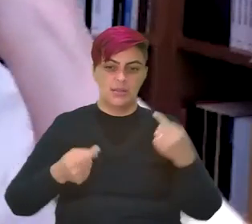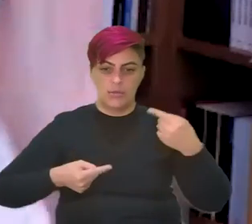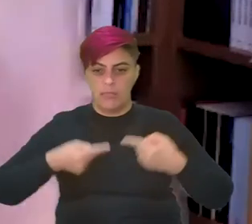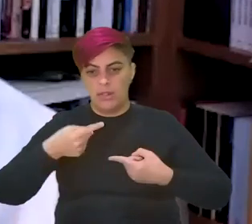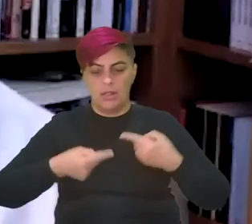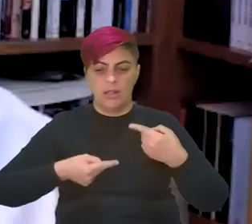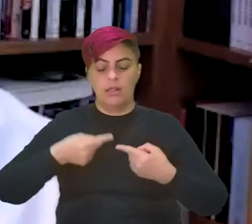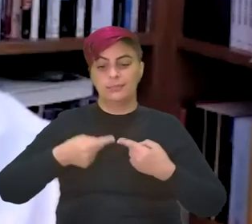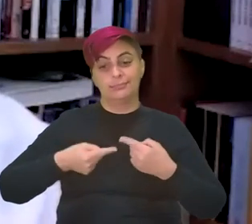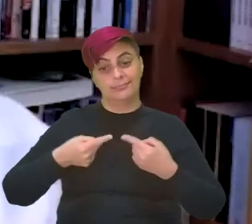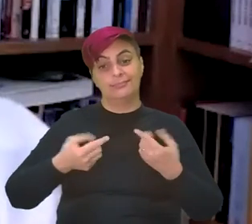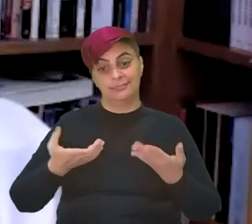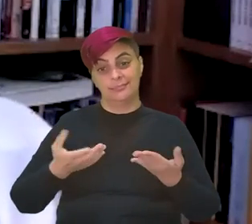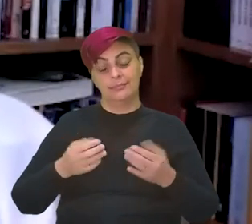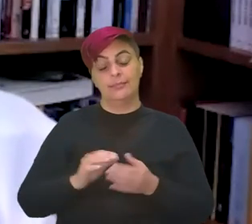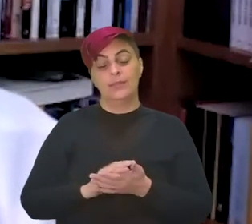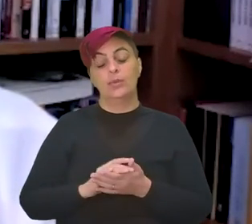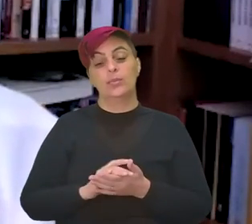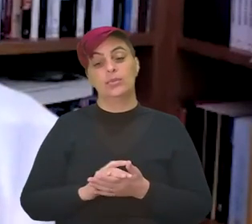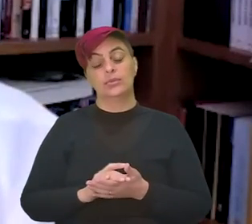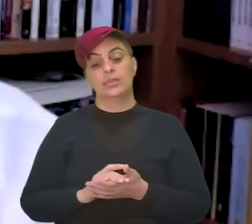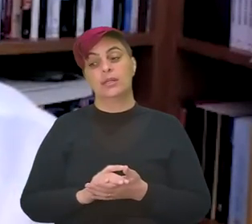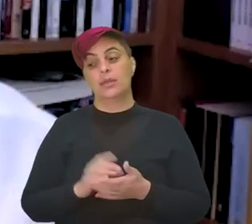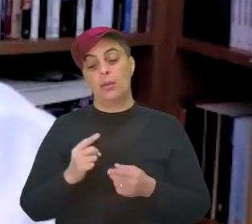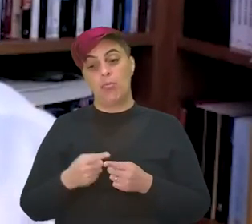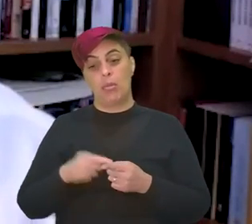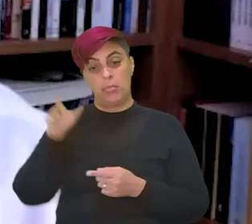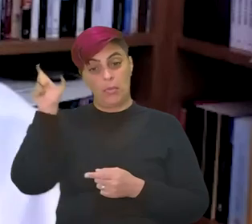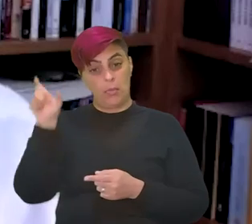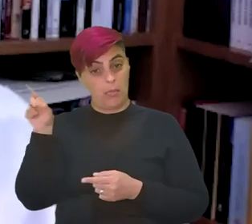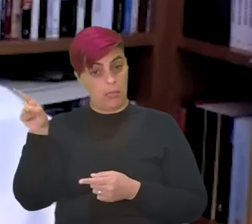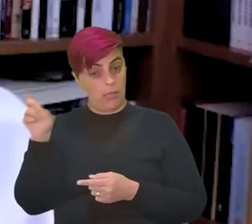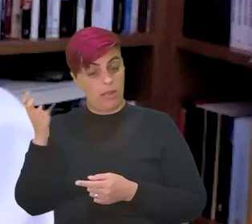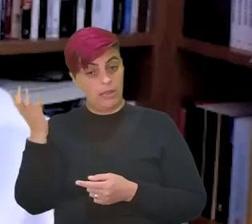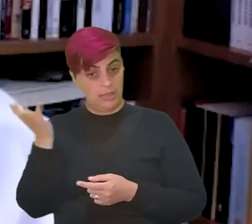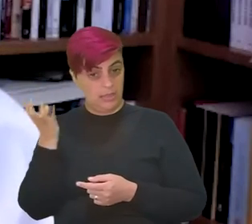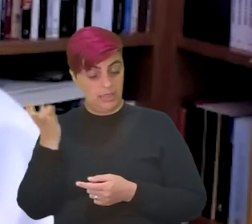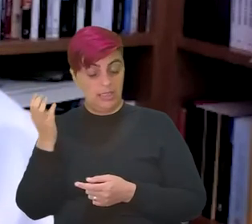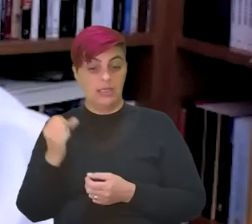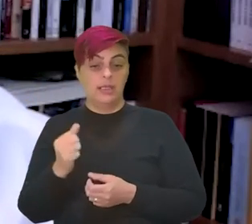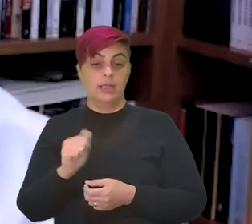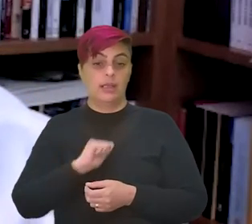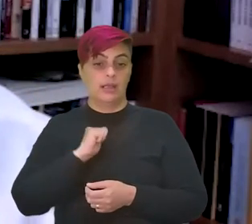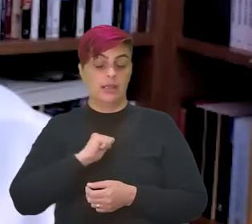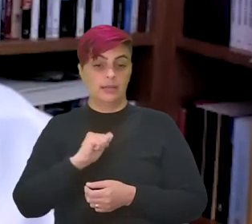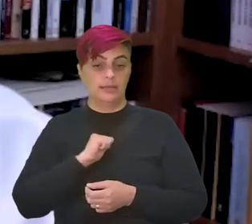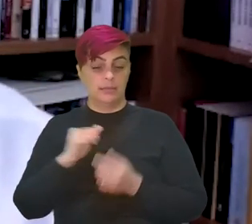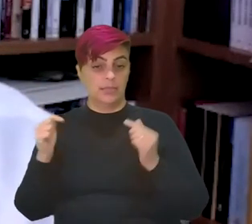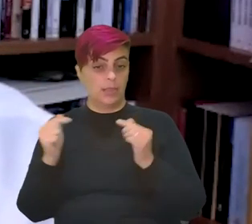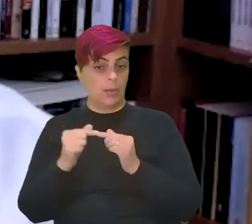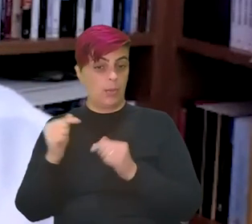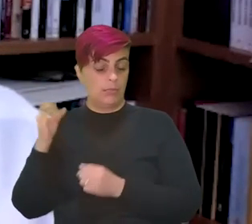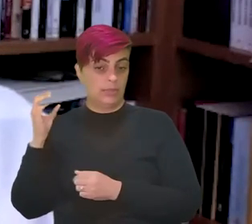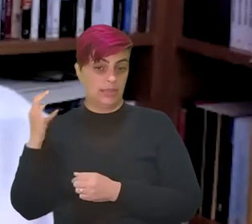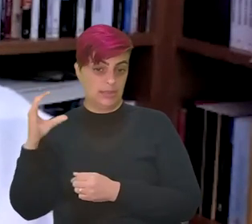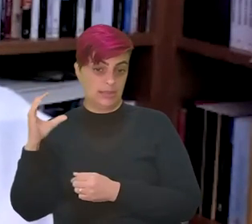uma disputa com Radcliffe Brown, né, que queria que a antropologia fosse uma ciência, né, ele